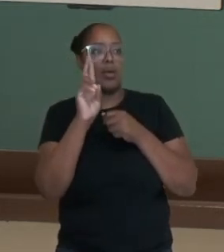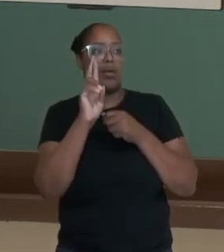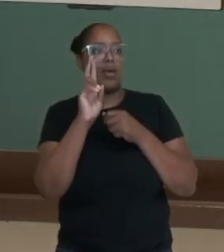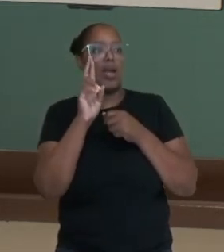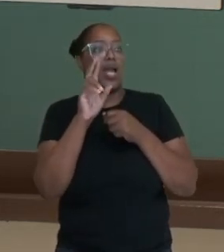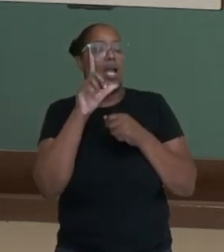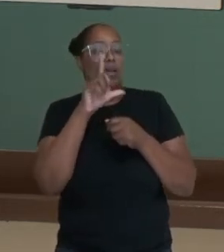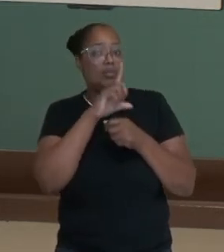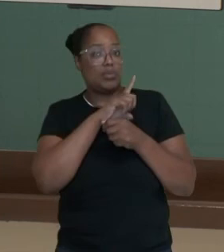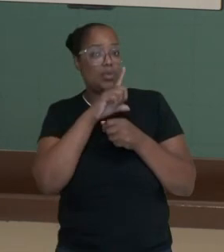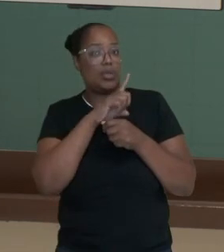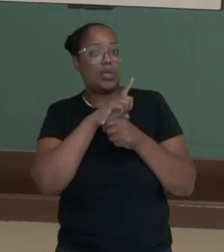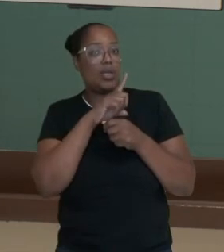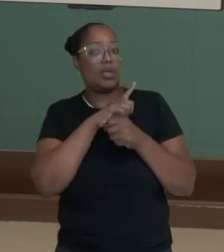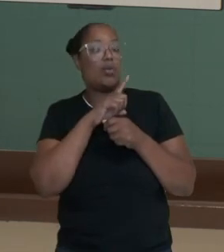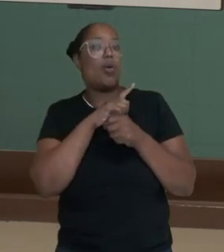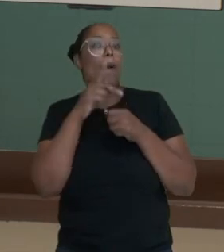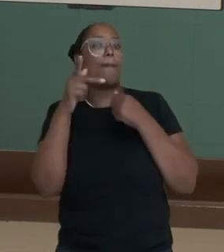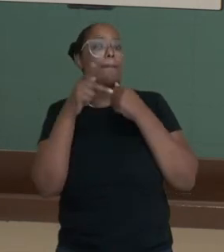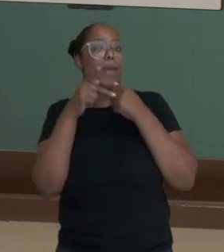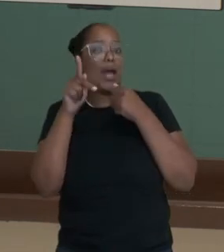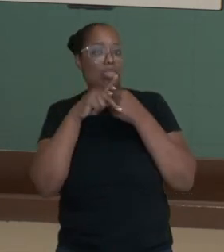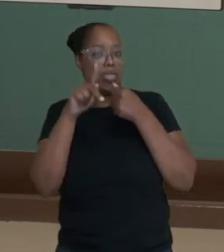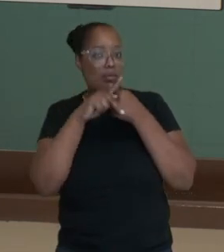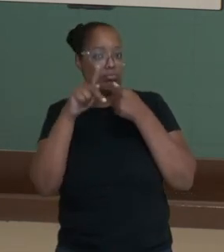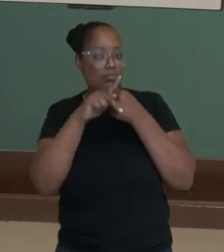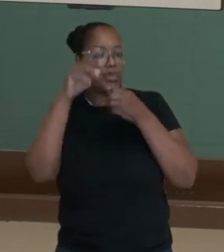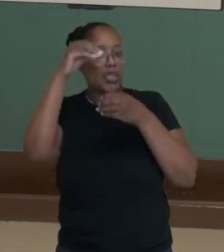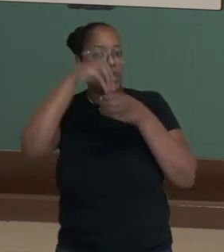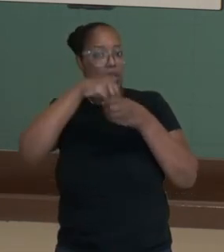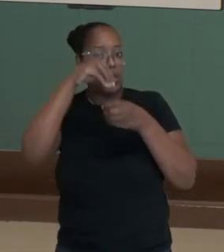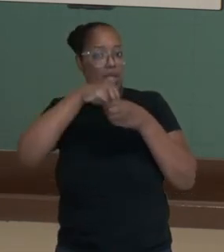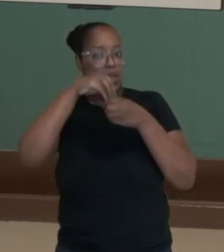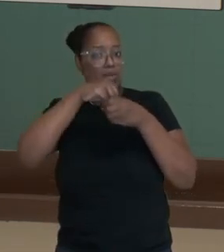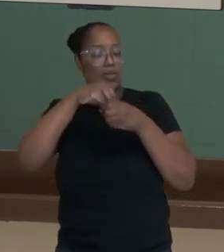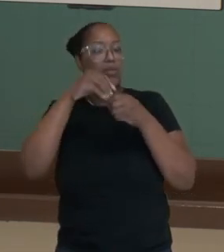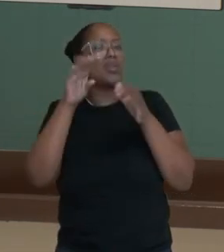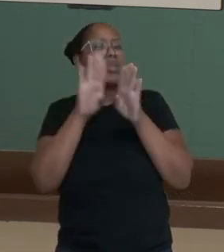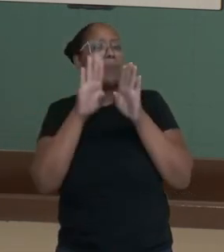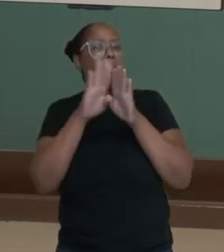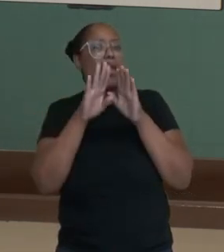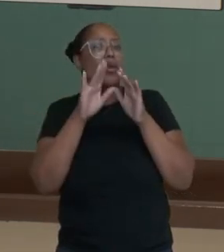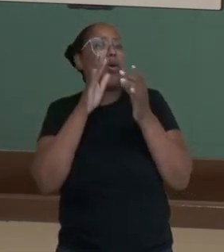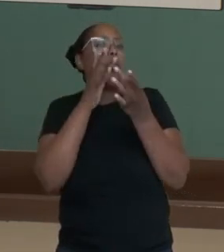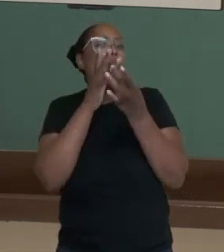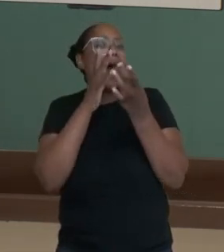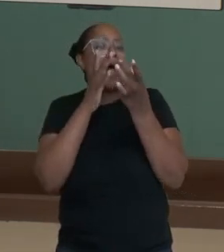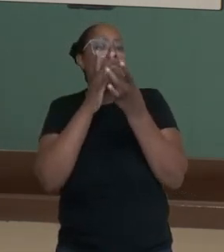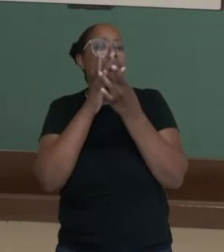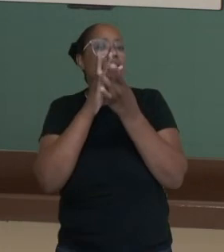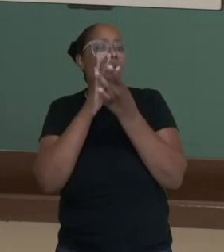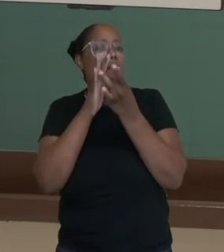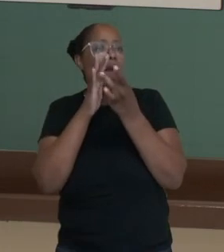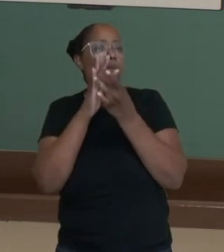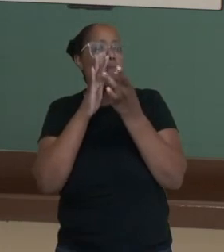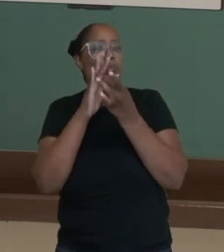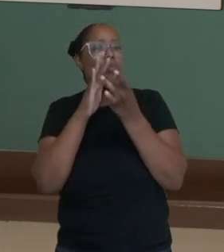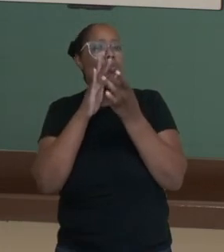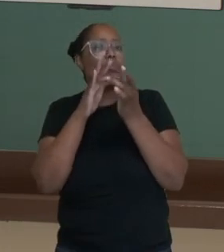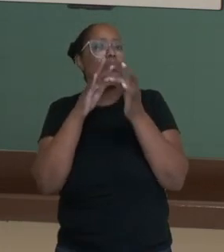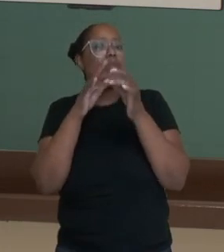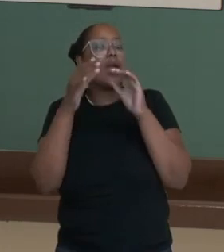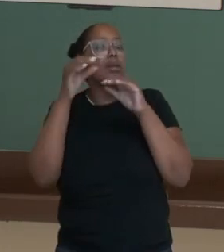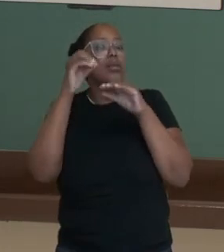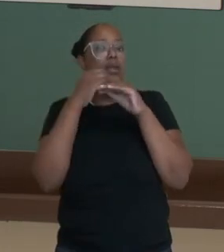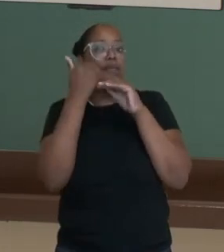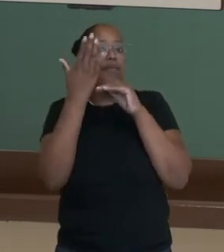a parte prateada aqui dentro e a parte do anel, o anel ali formando, que é a